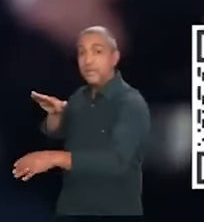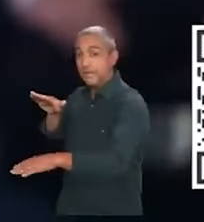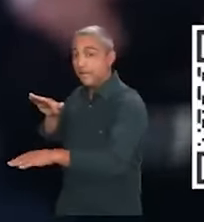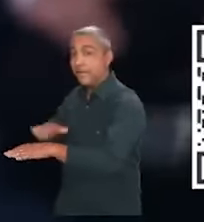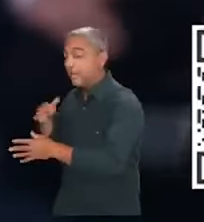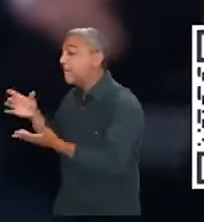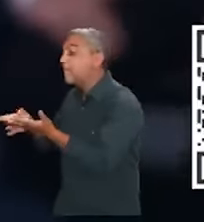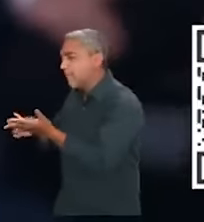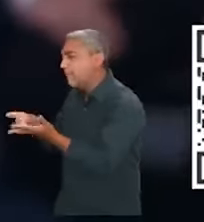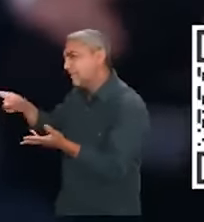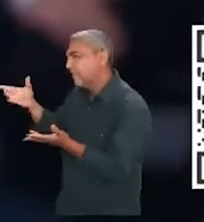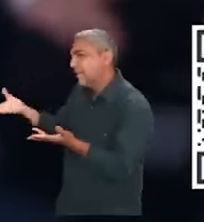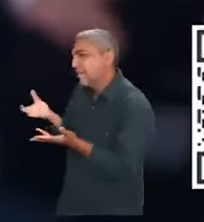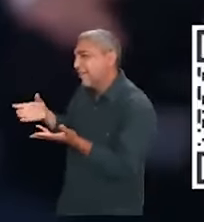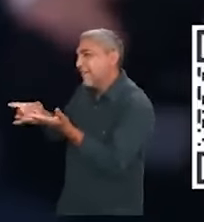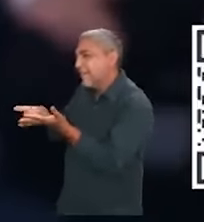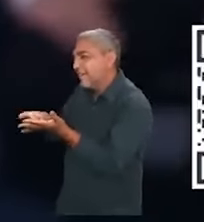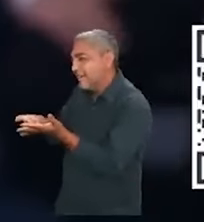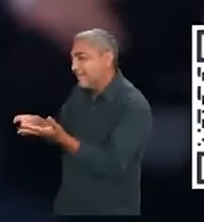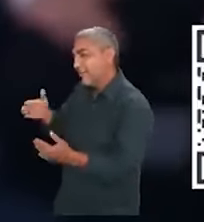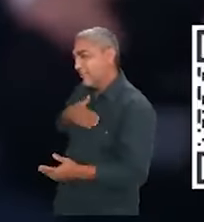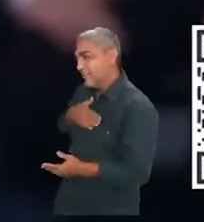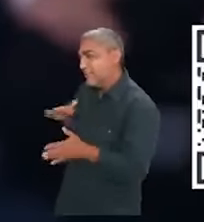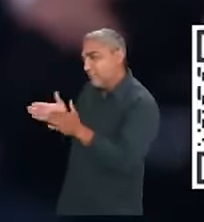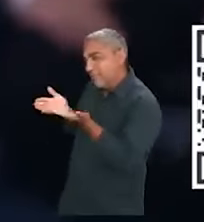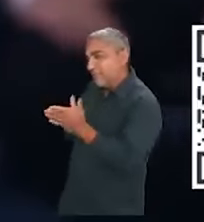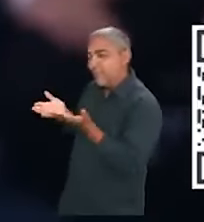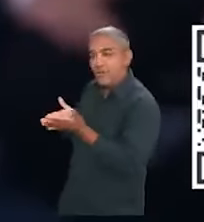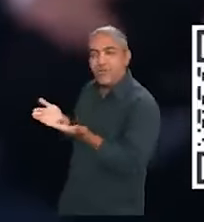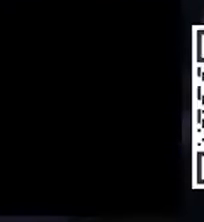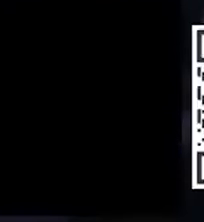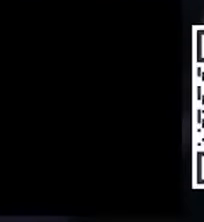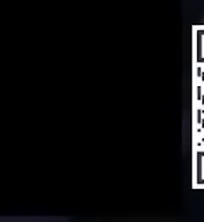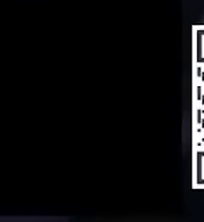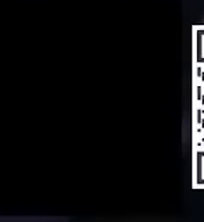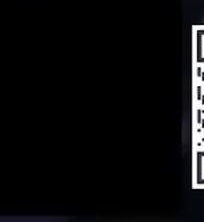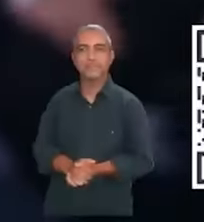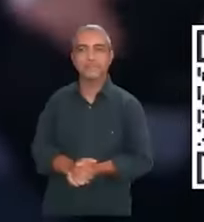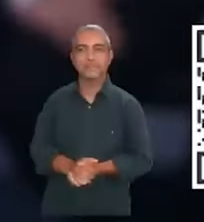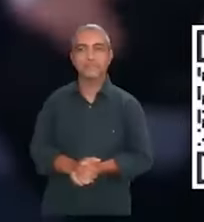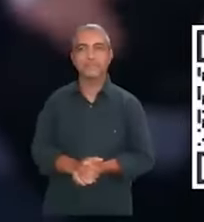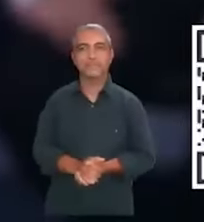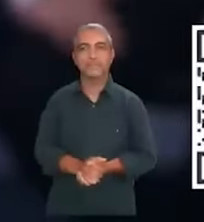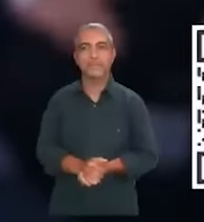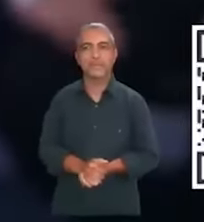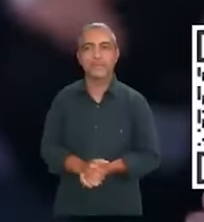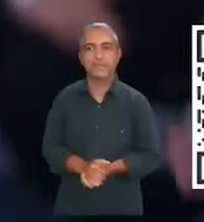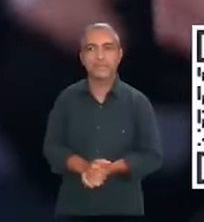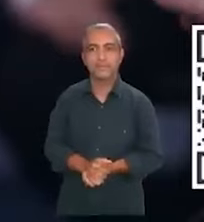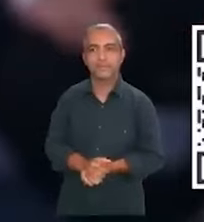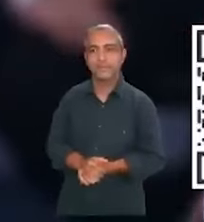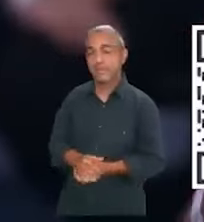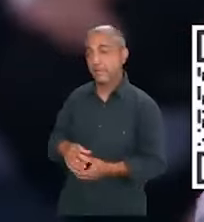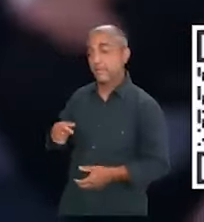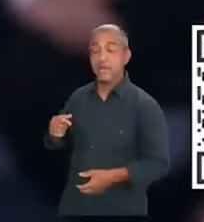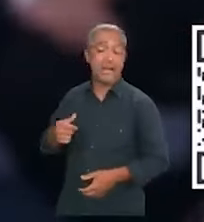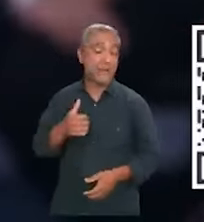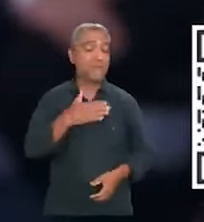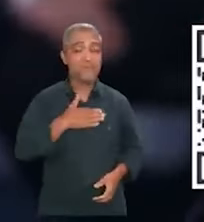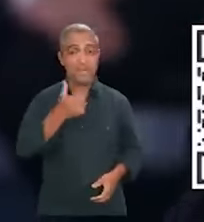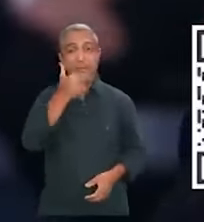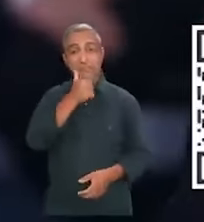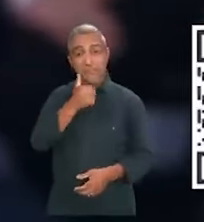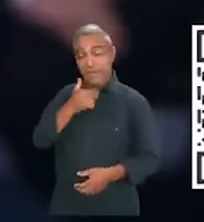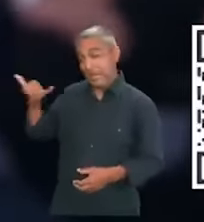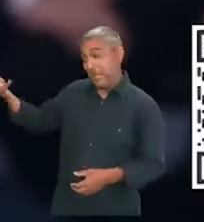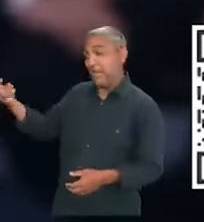escuta você quer casar com um pobre ela falou eu quero casar com você agora se a gente vai ser pobre eu